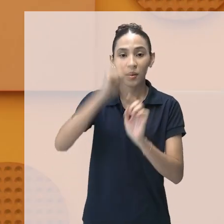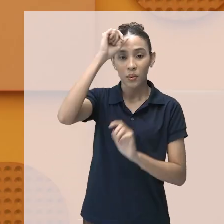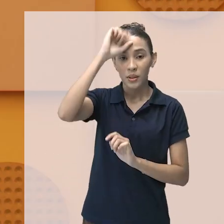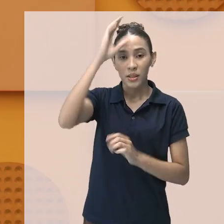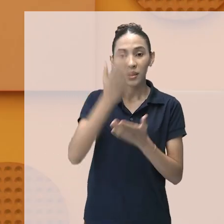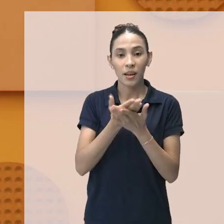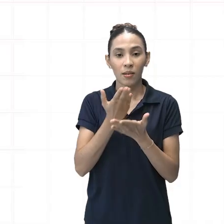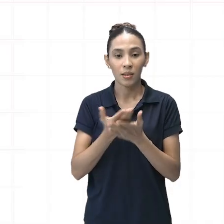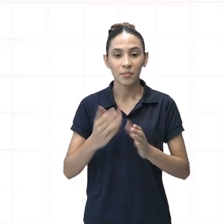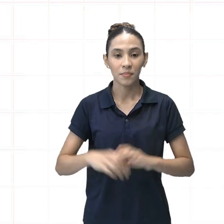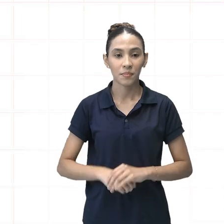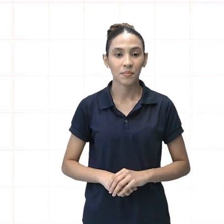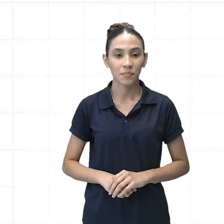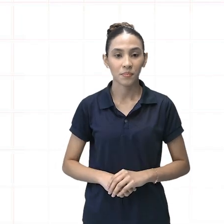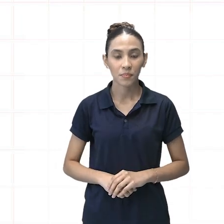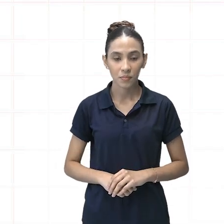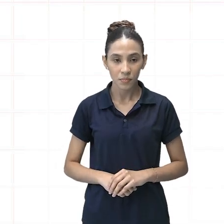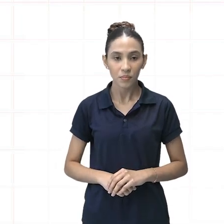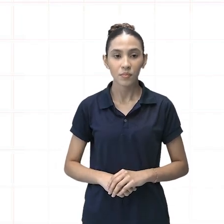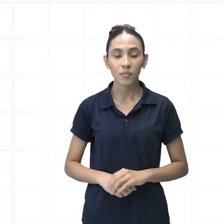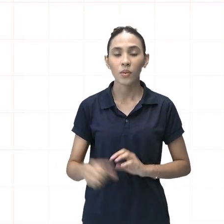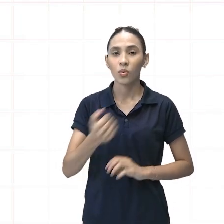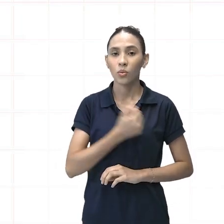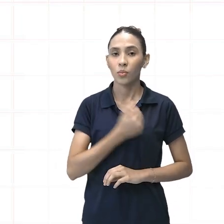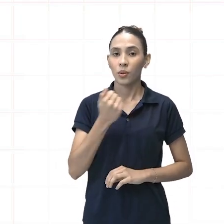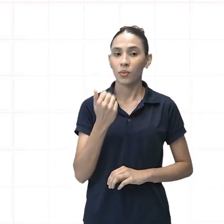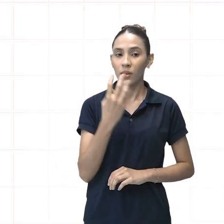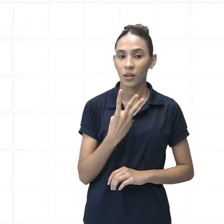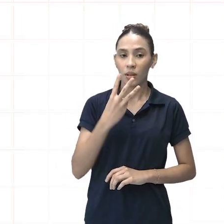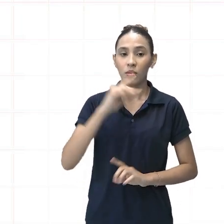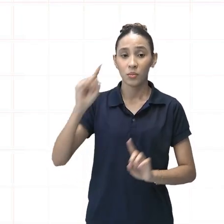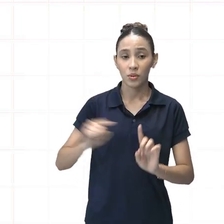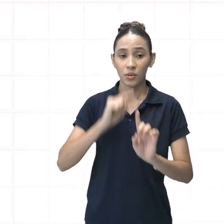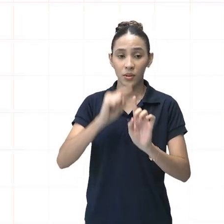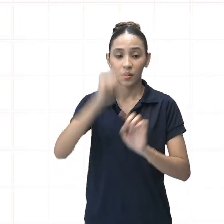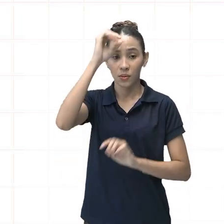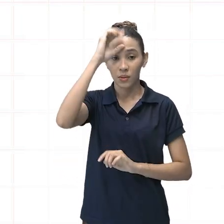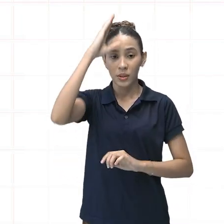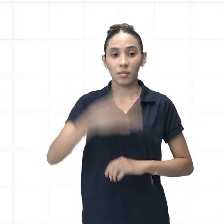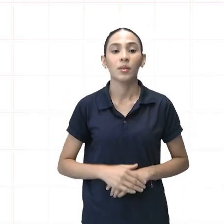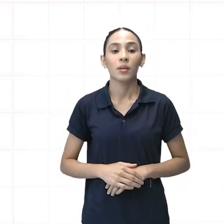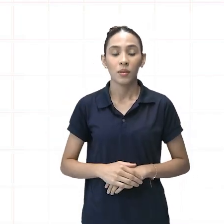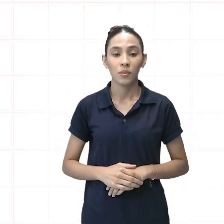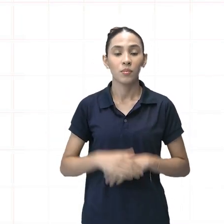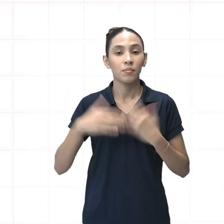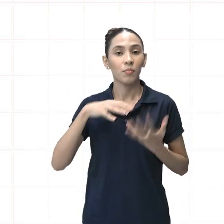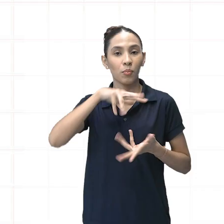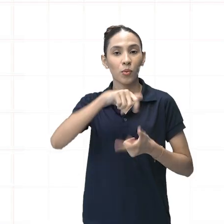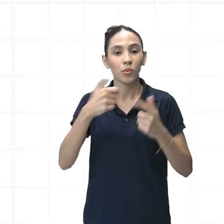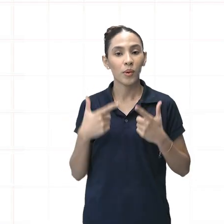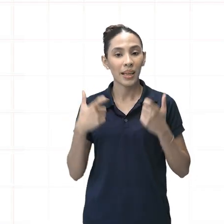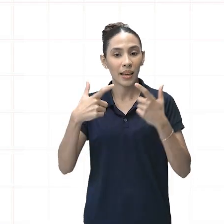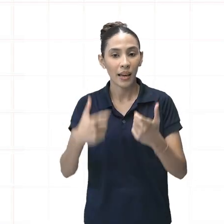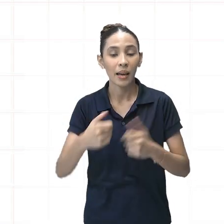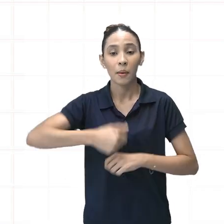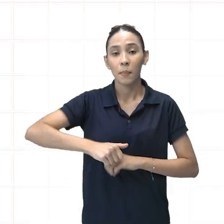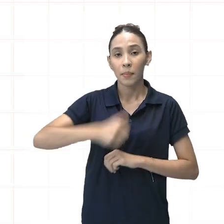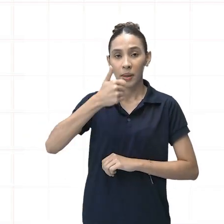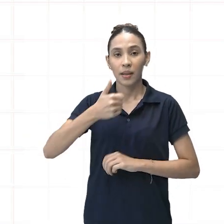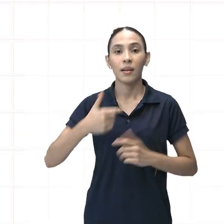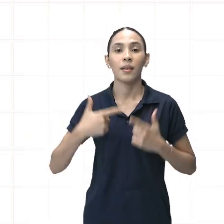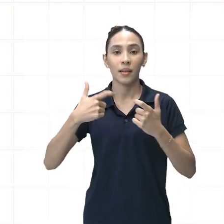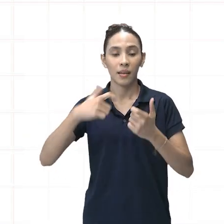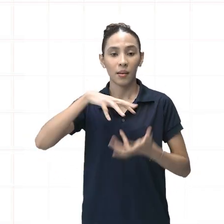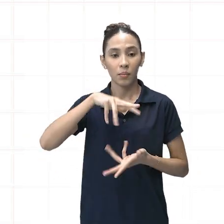conhecimento desta aula. Aula de número 13, objeto de conhecimento, o mundo em conflito, a Primeira